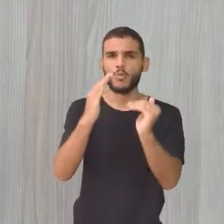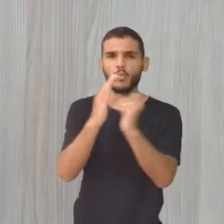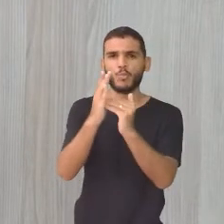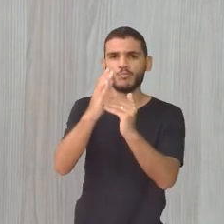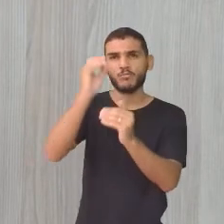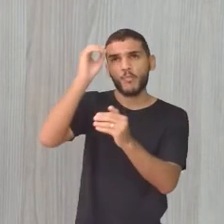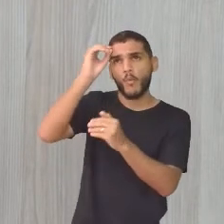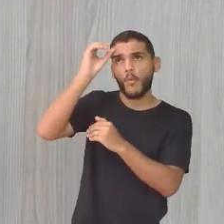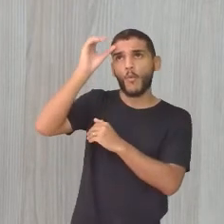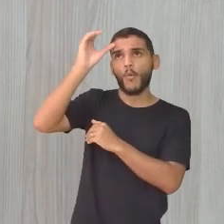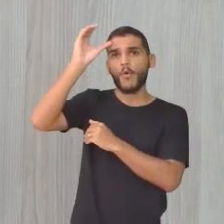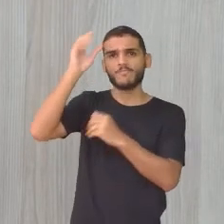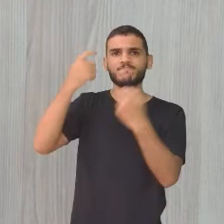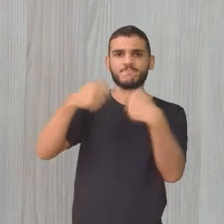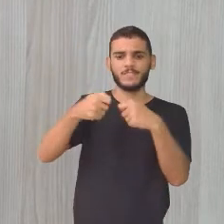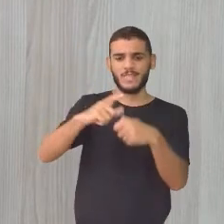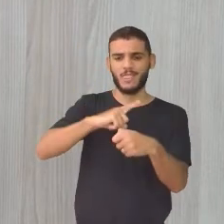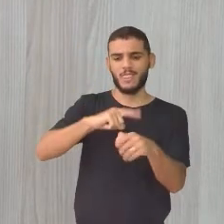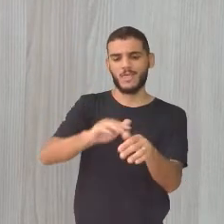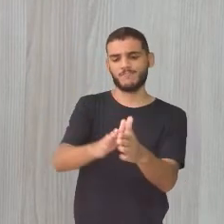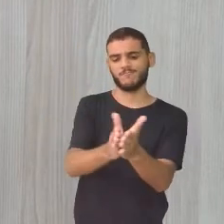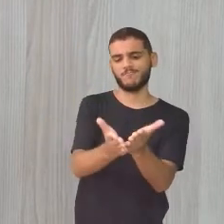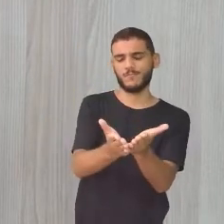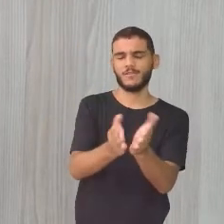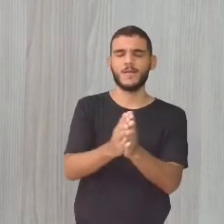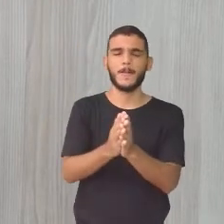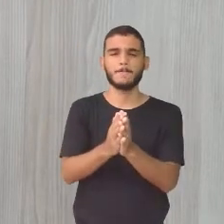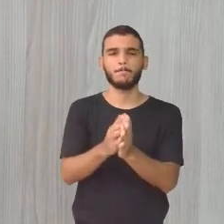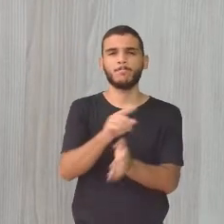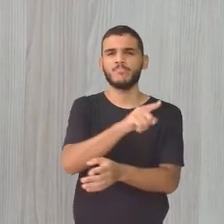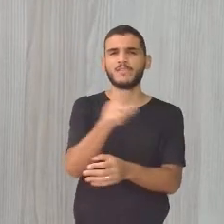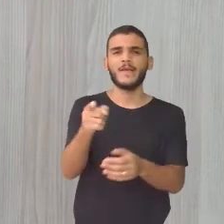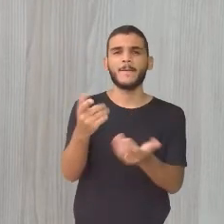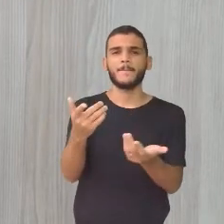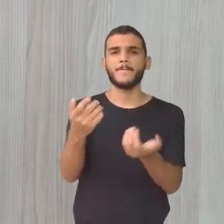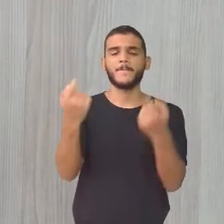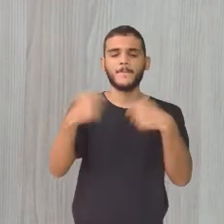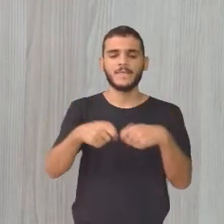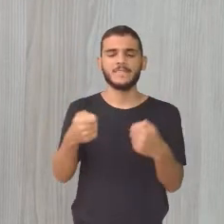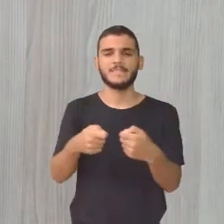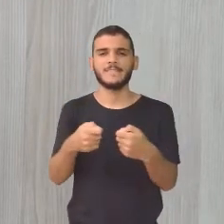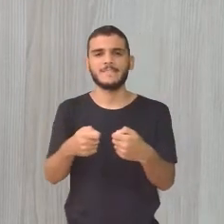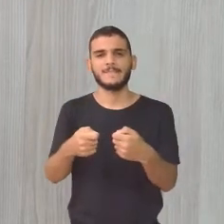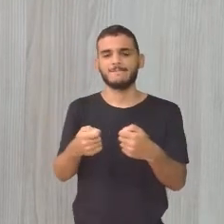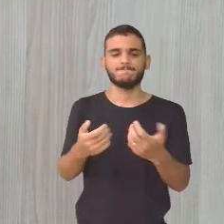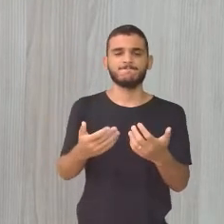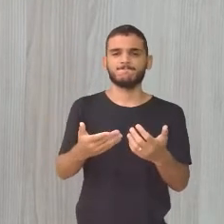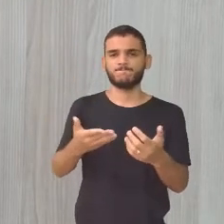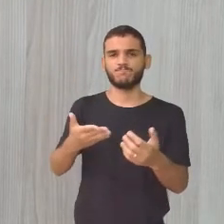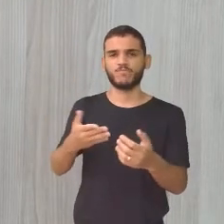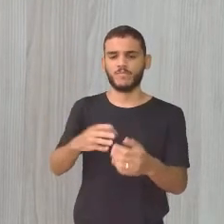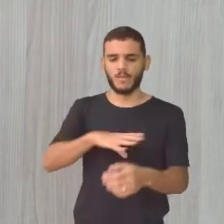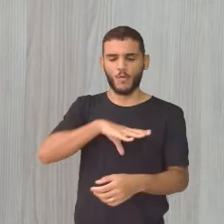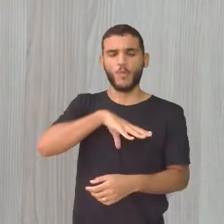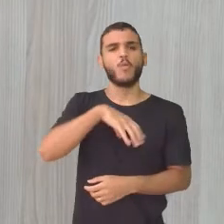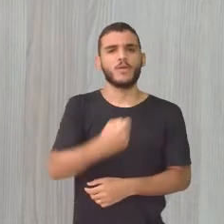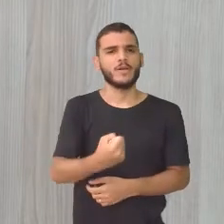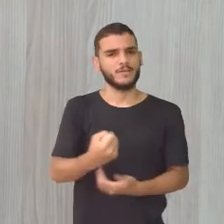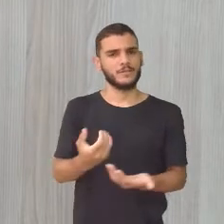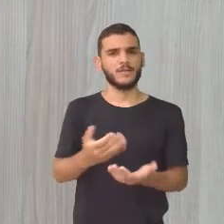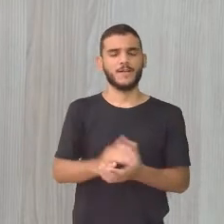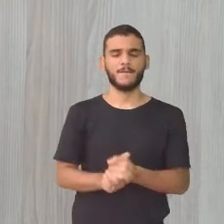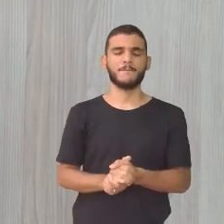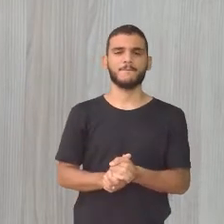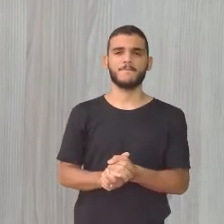tem que desbravar, né? Sim. Né? É aquela aventura que a gente não sabe o que vai acontecer. Que vai encontrar pela frente. Mas tem que fazer. Regra